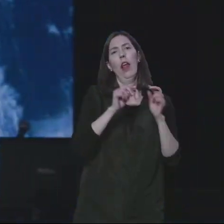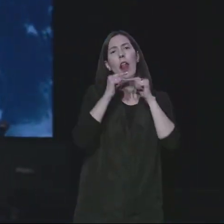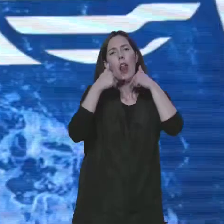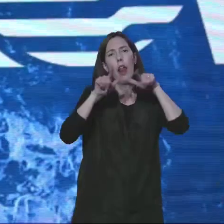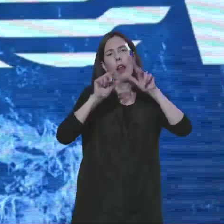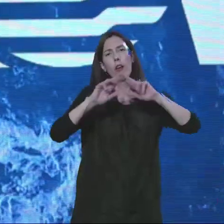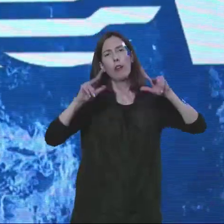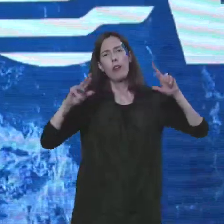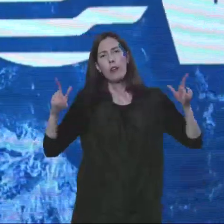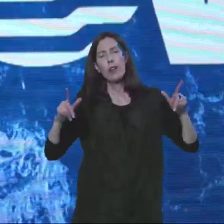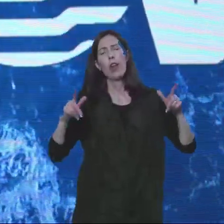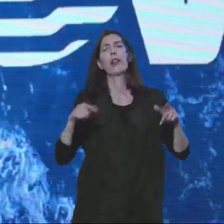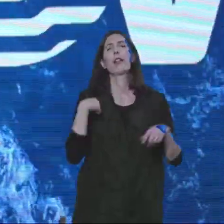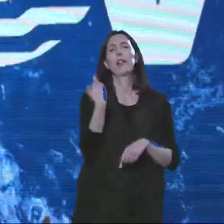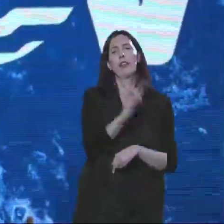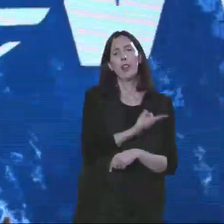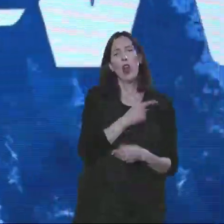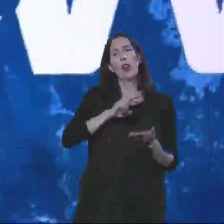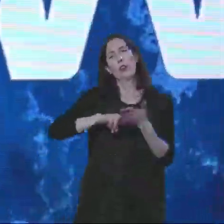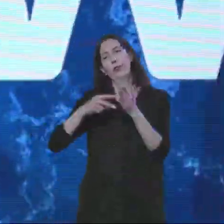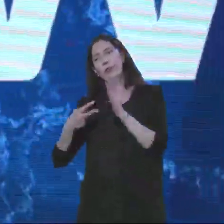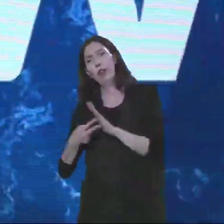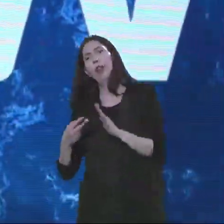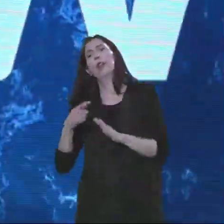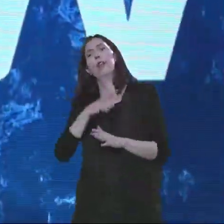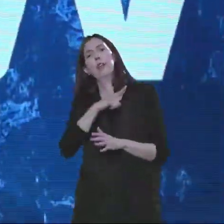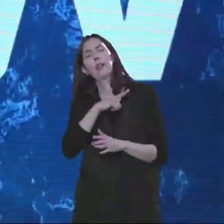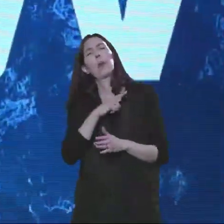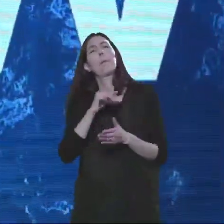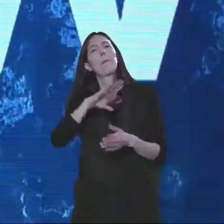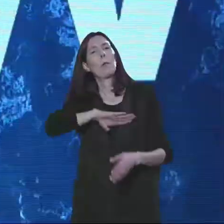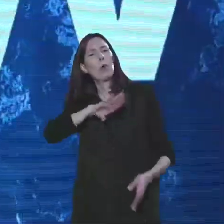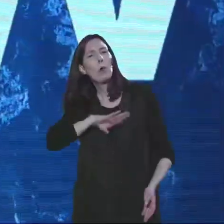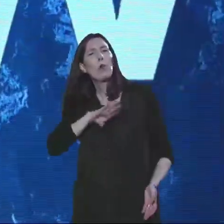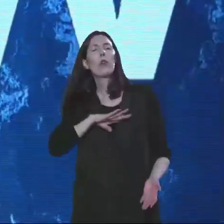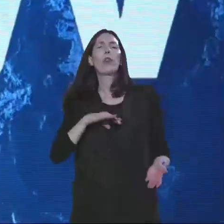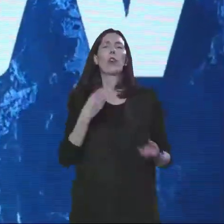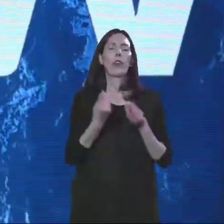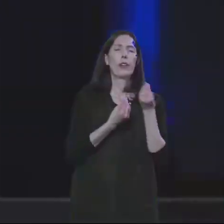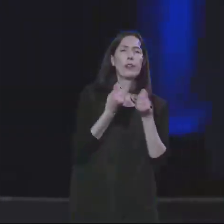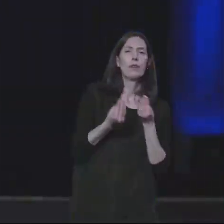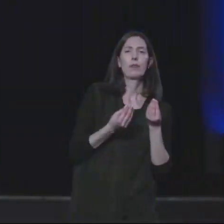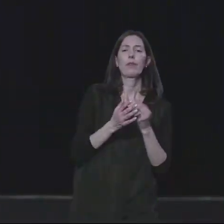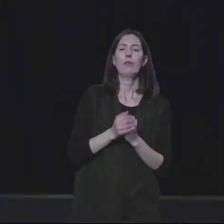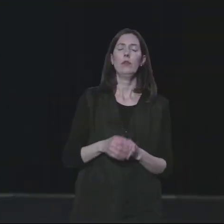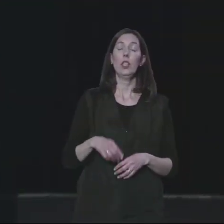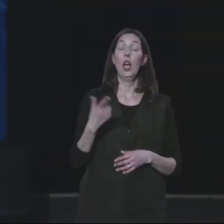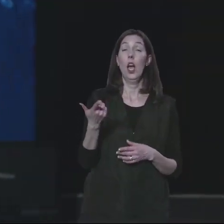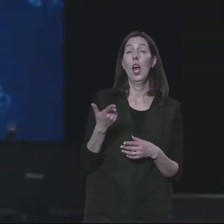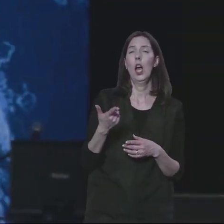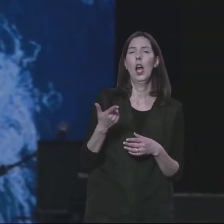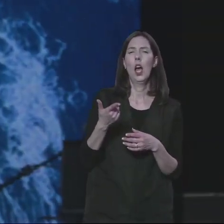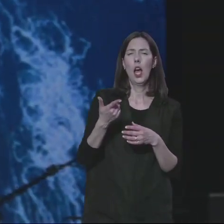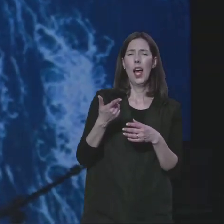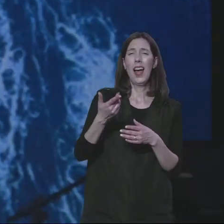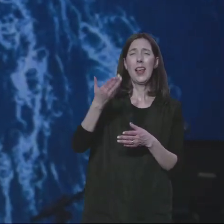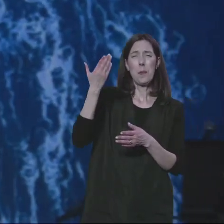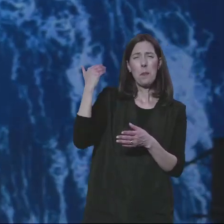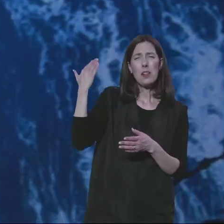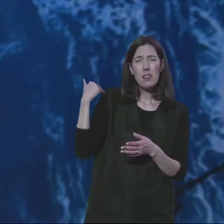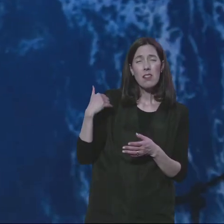partir disso. E ali no grego desse texto de Hebreus, essa parte dos olhos